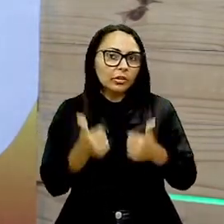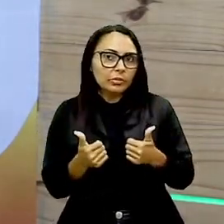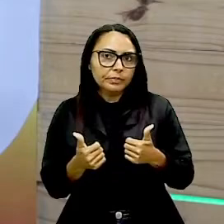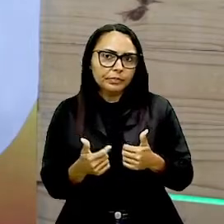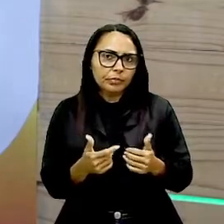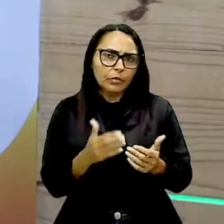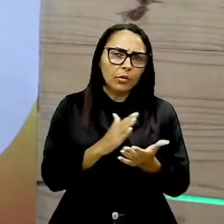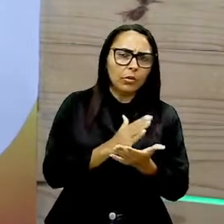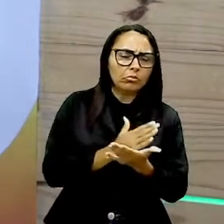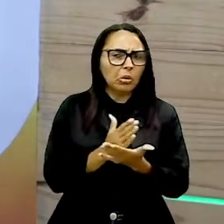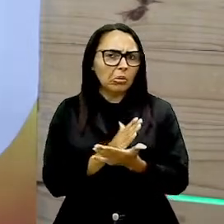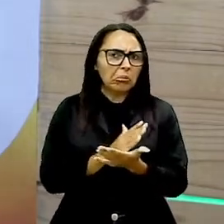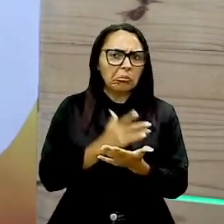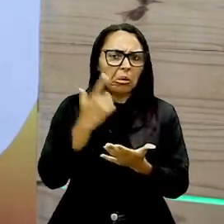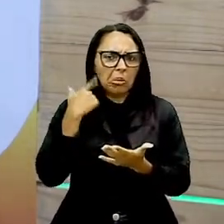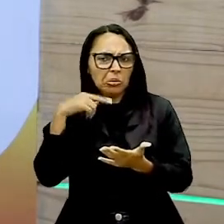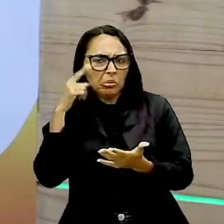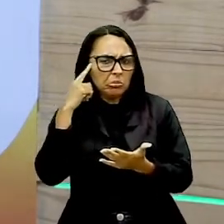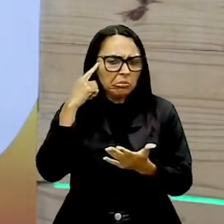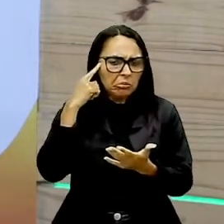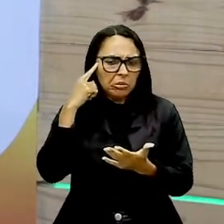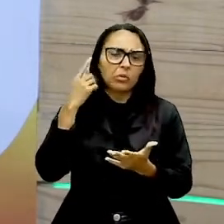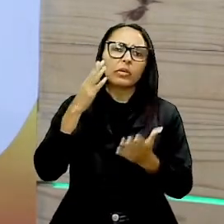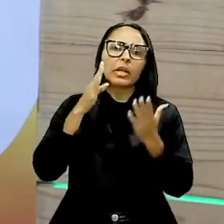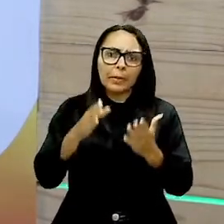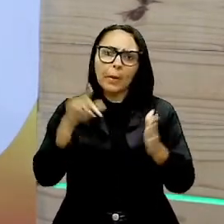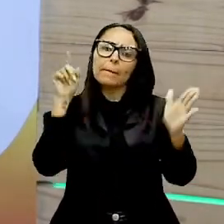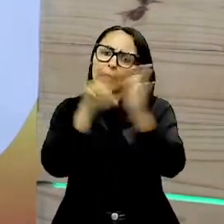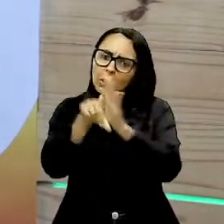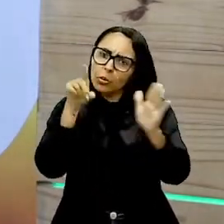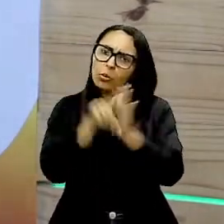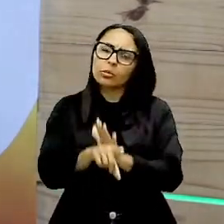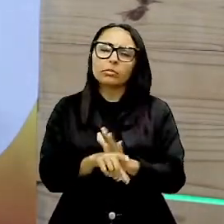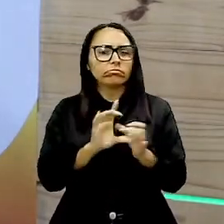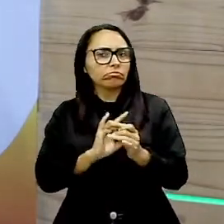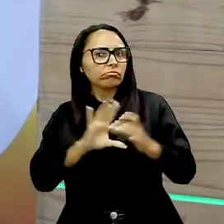Qualquer dúvida, entre em contato comigo lá pelo Instagram. Mas vamos lá.